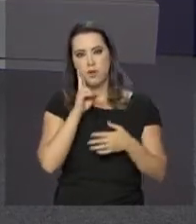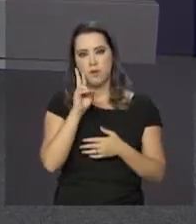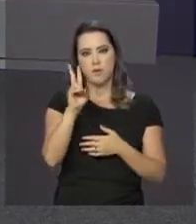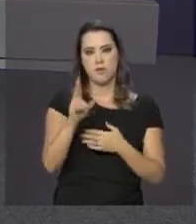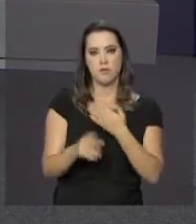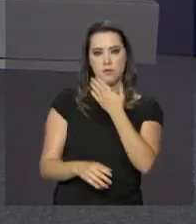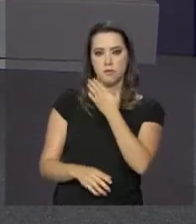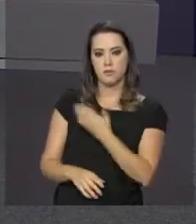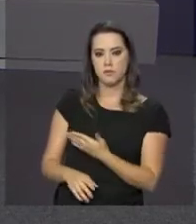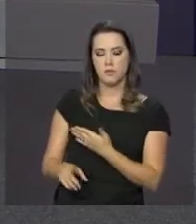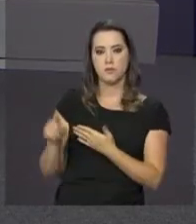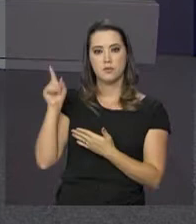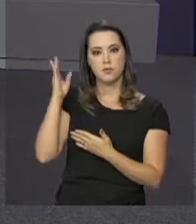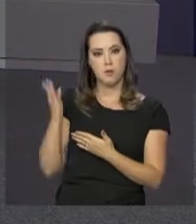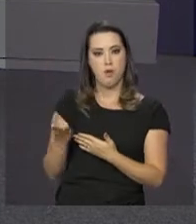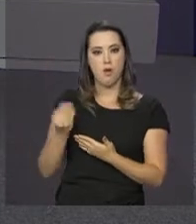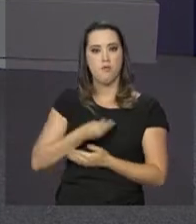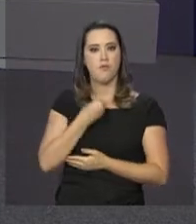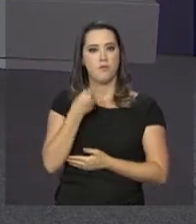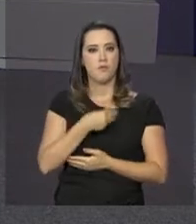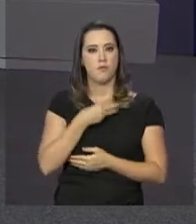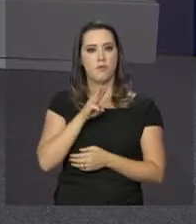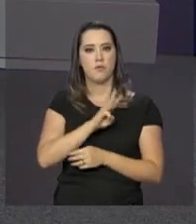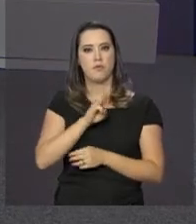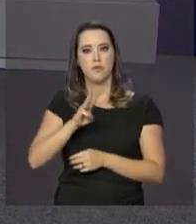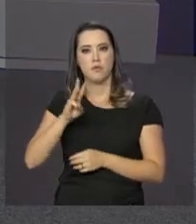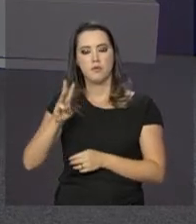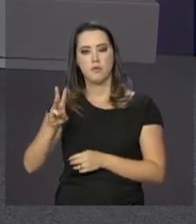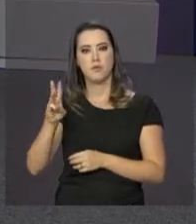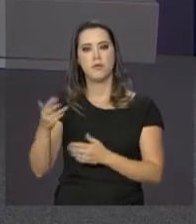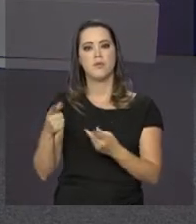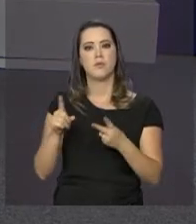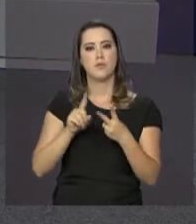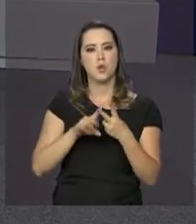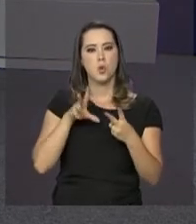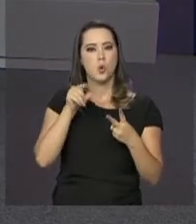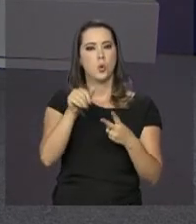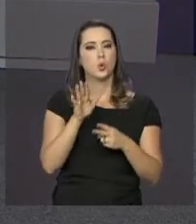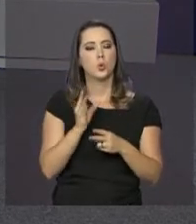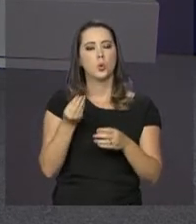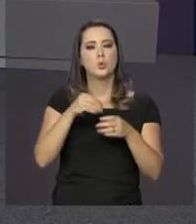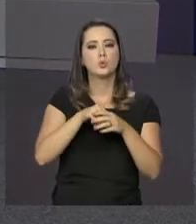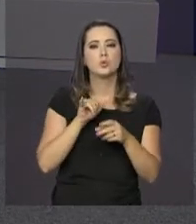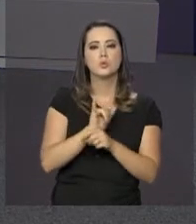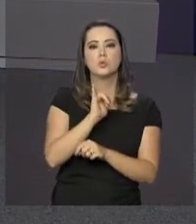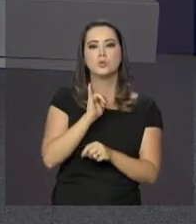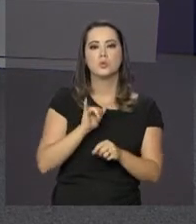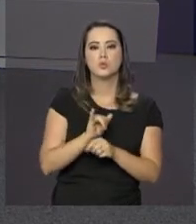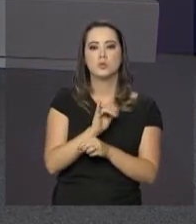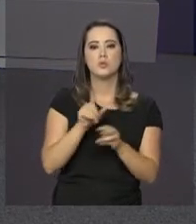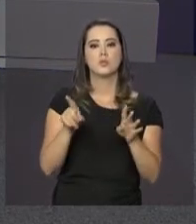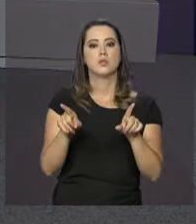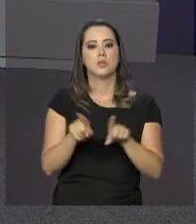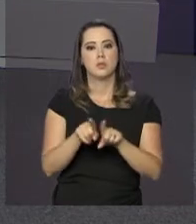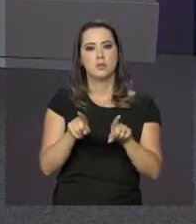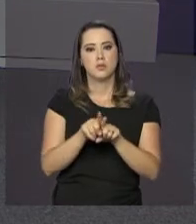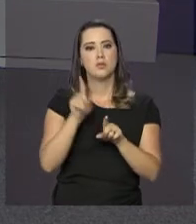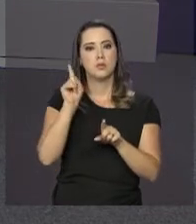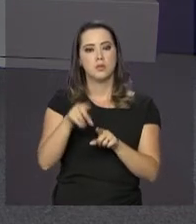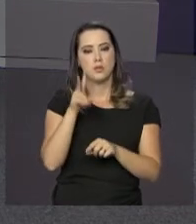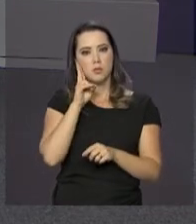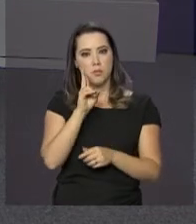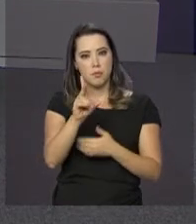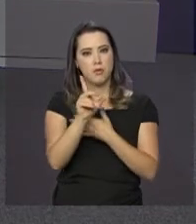a nossa programação está ao vivo no site da rbr você acessa todas as reportagens no nosso canal no youtube e também é possível